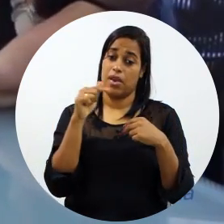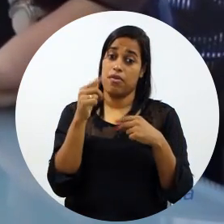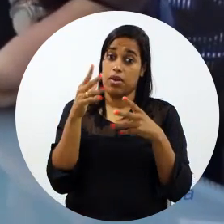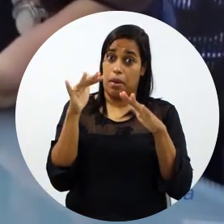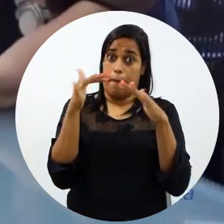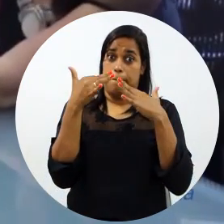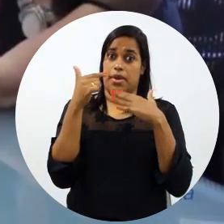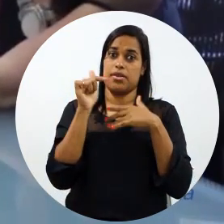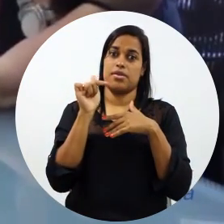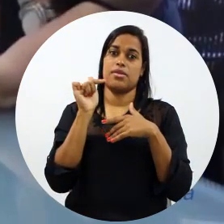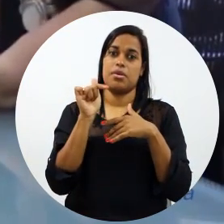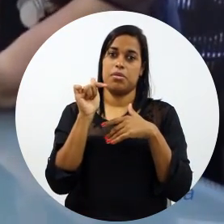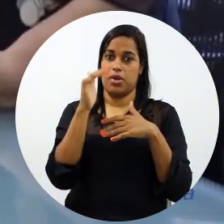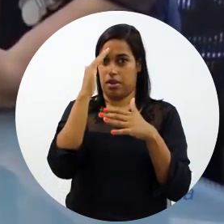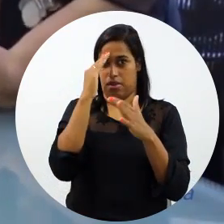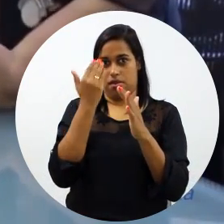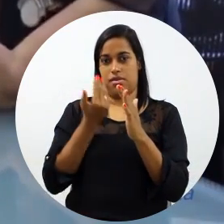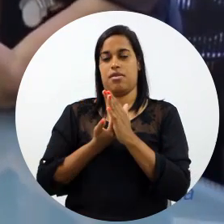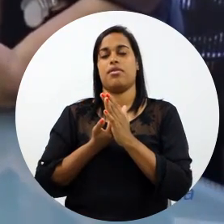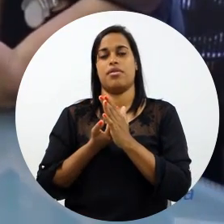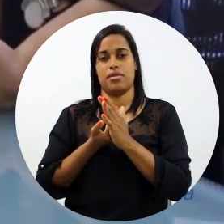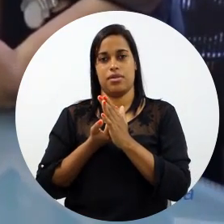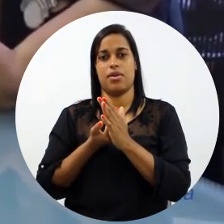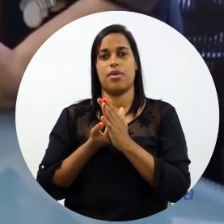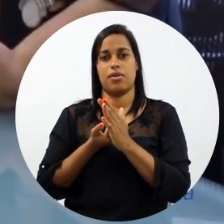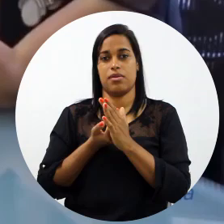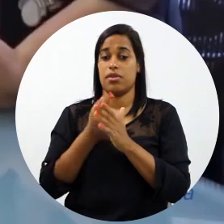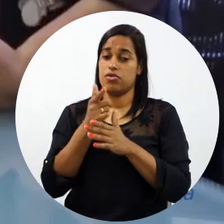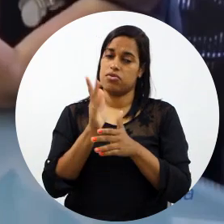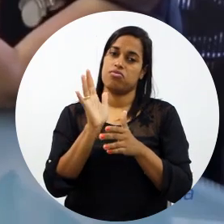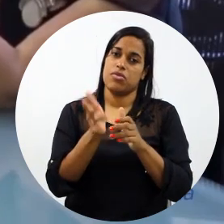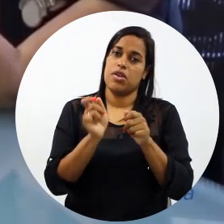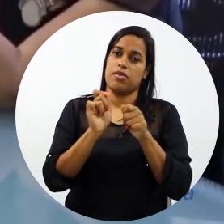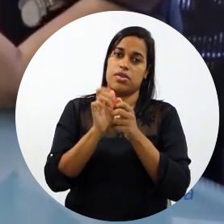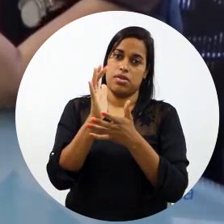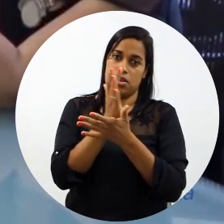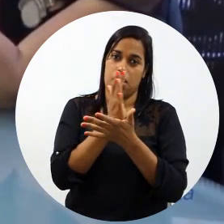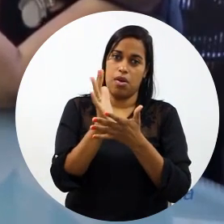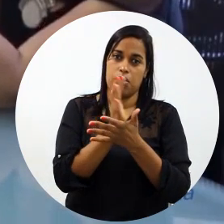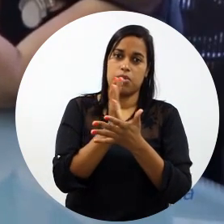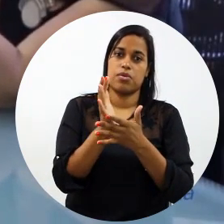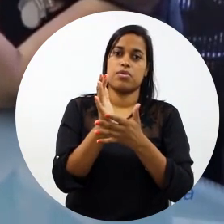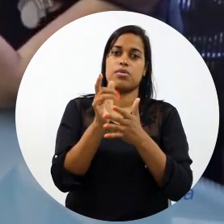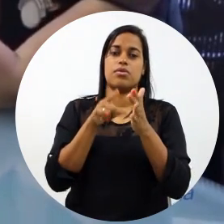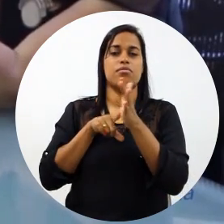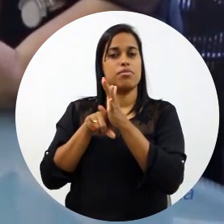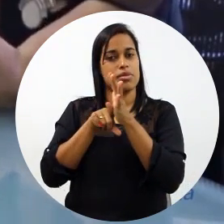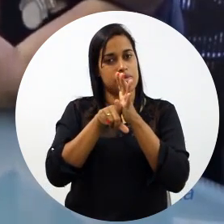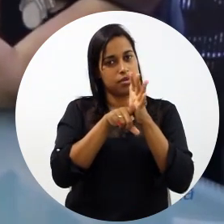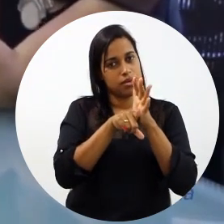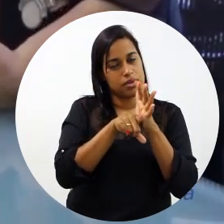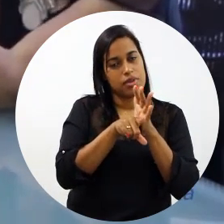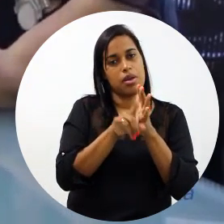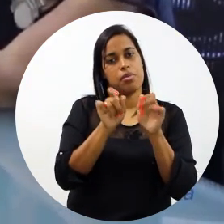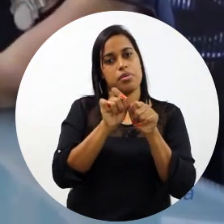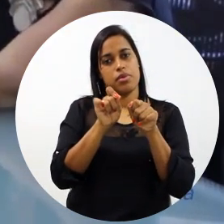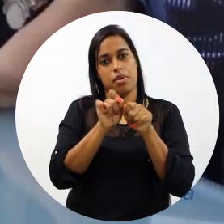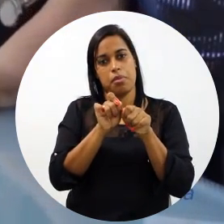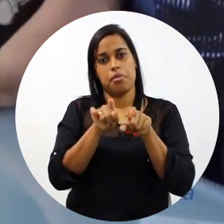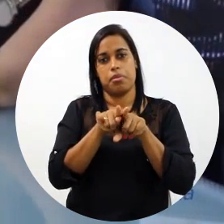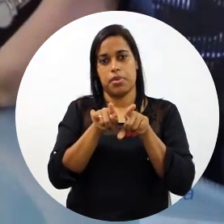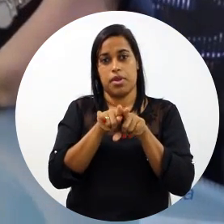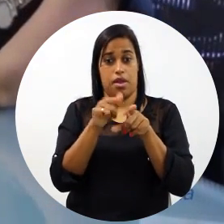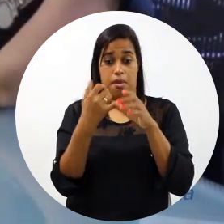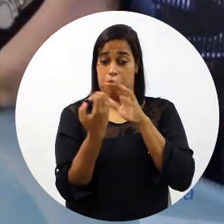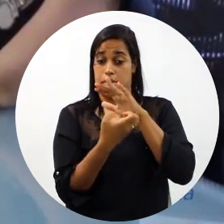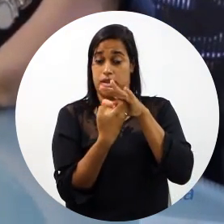gente diz, a gente diz, a ficha caiu. E aí ele já fazia alguns, periodicamente, também a empresa também